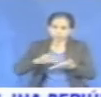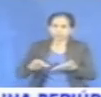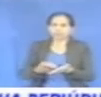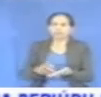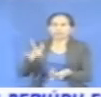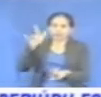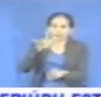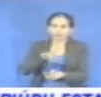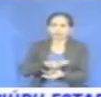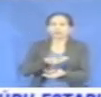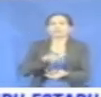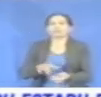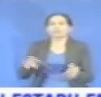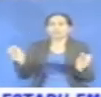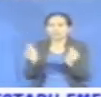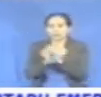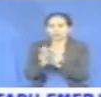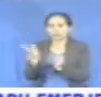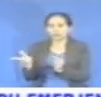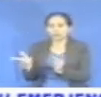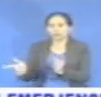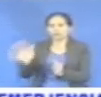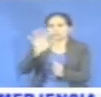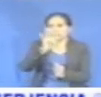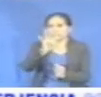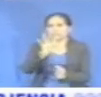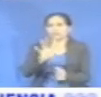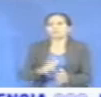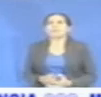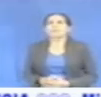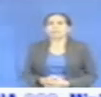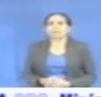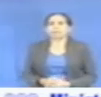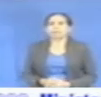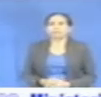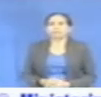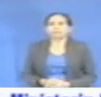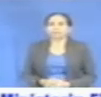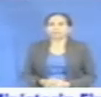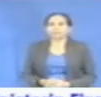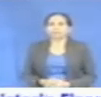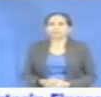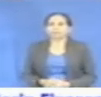violação doméstica, Hamutuk Ruanulo Recin Lima. Amaro Ornai, Cidade do Hotel, ba RTTL.